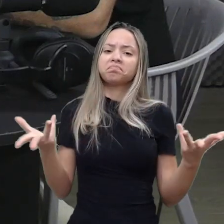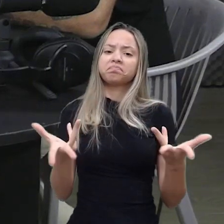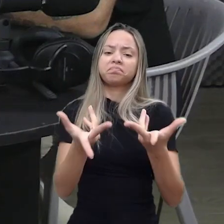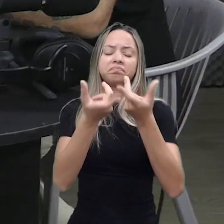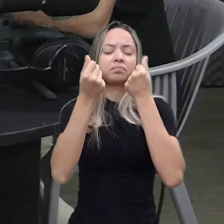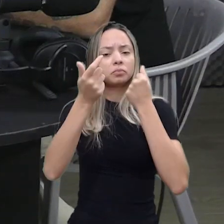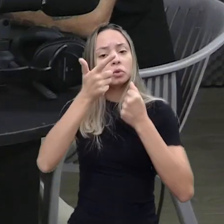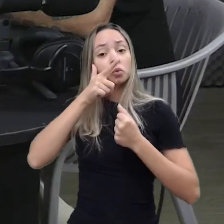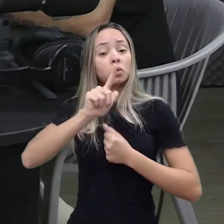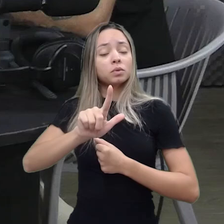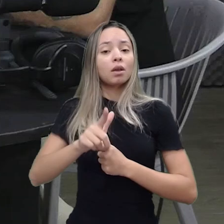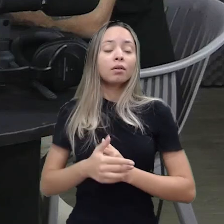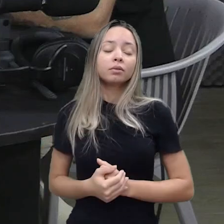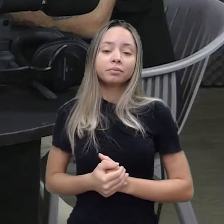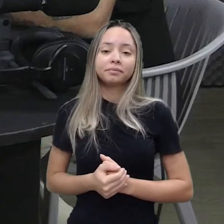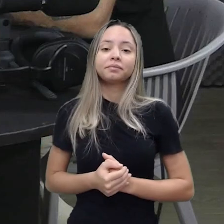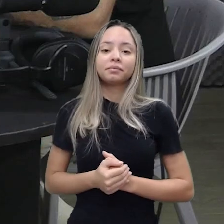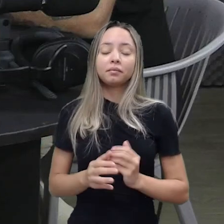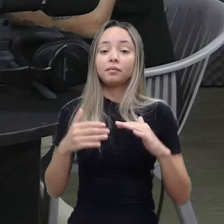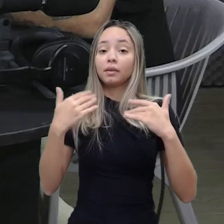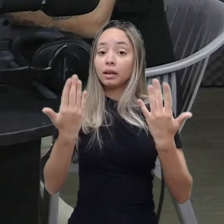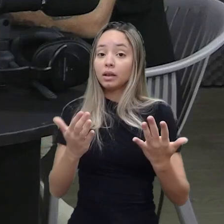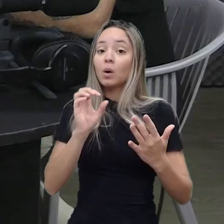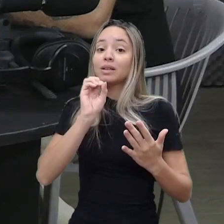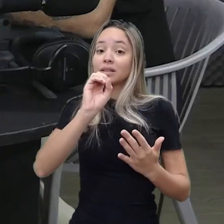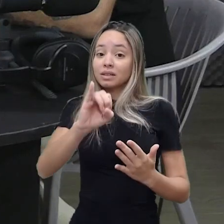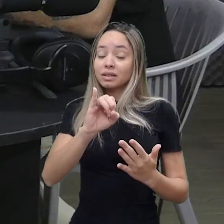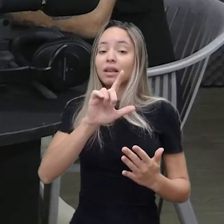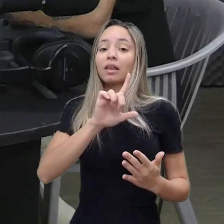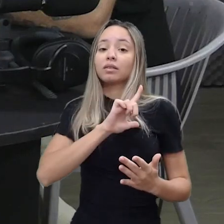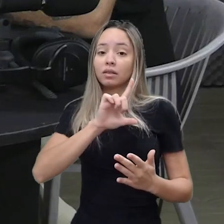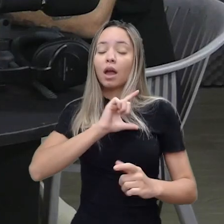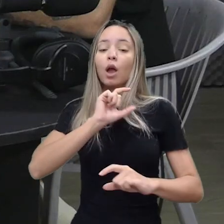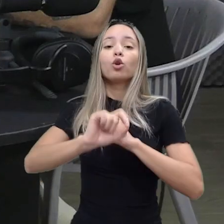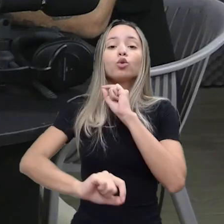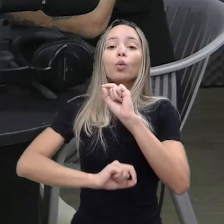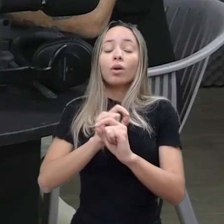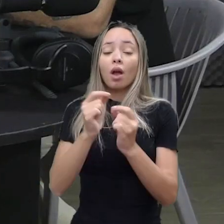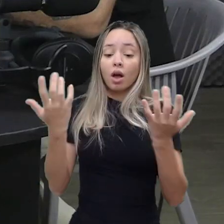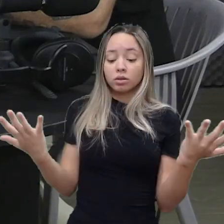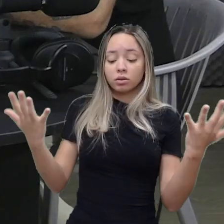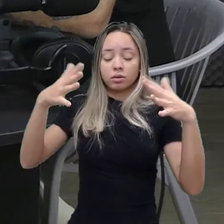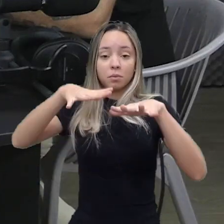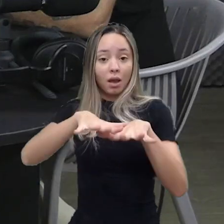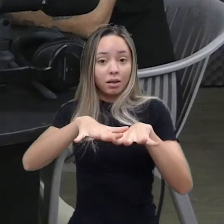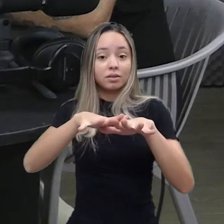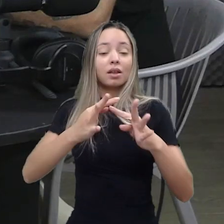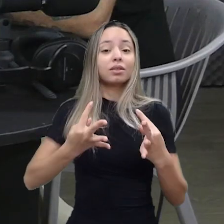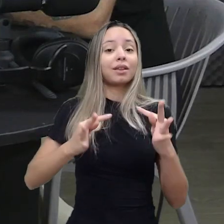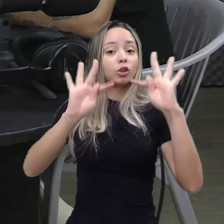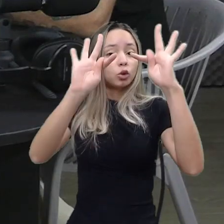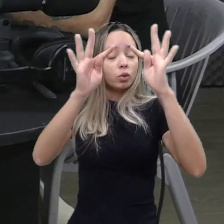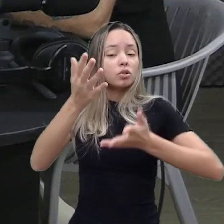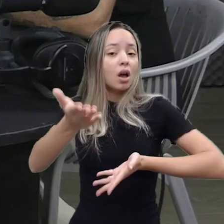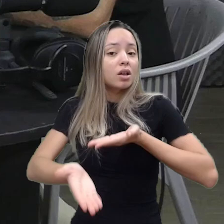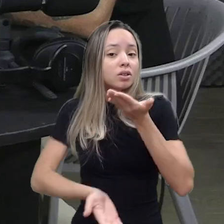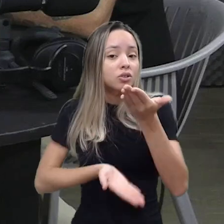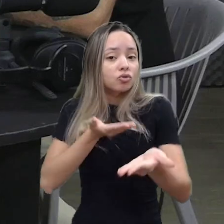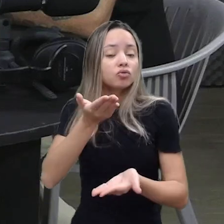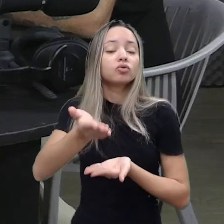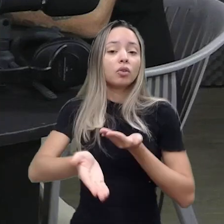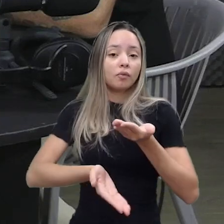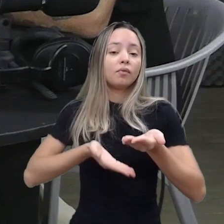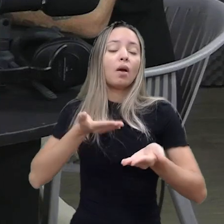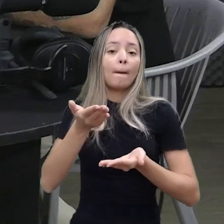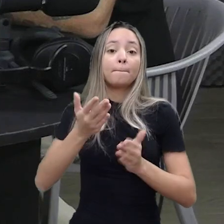computador. Então, se eu tenho esse recurso de acessibilidade, essa tecnologia assistiva, a